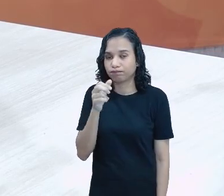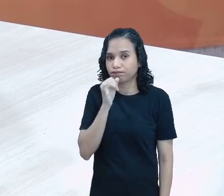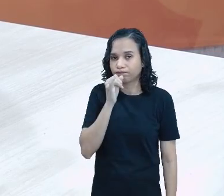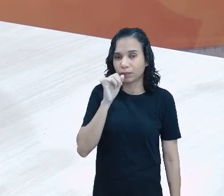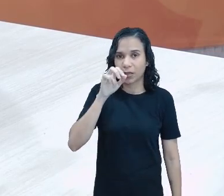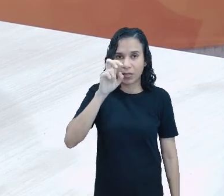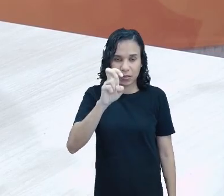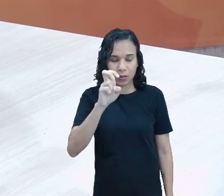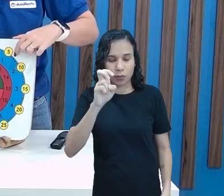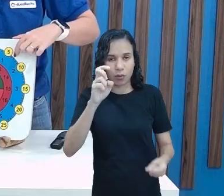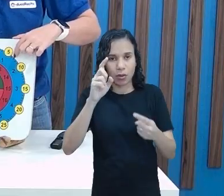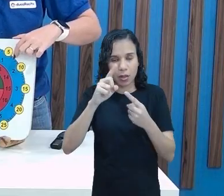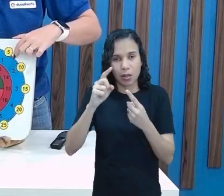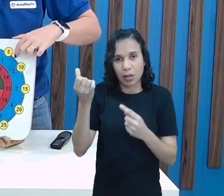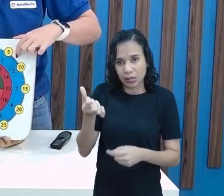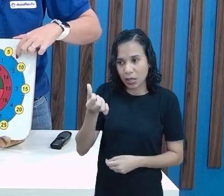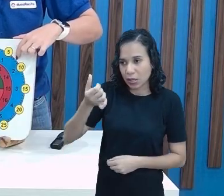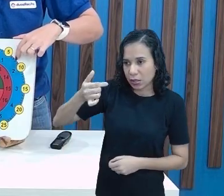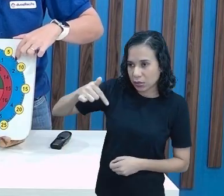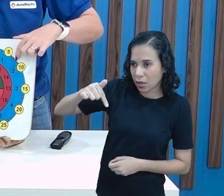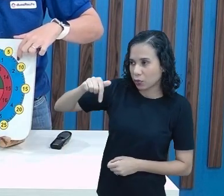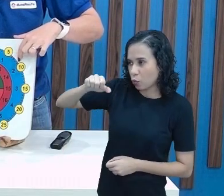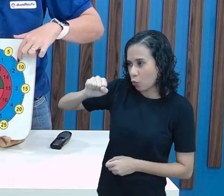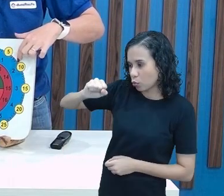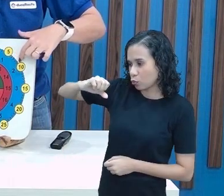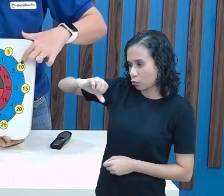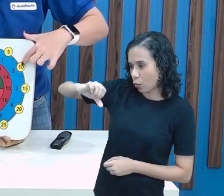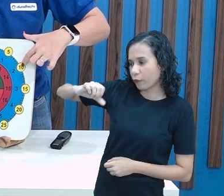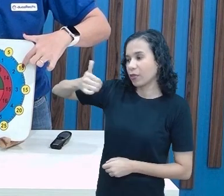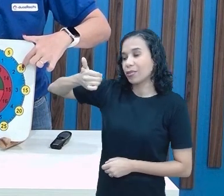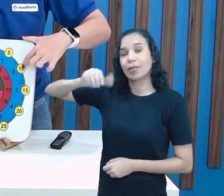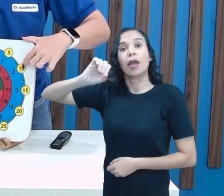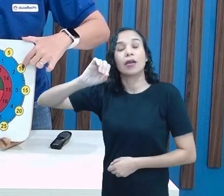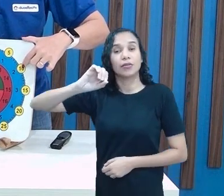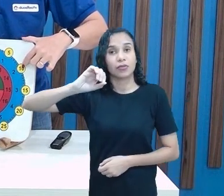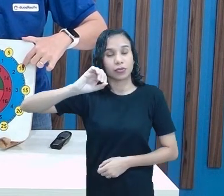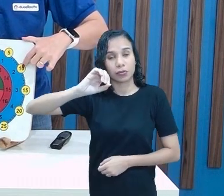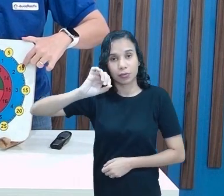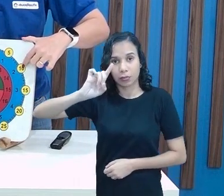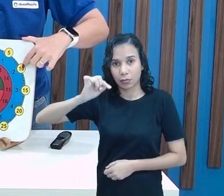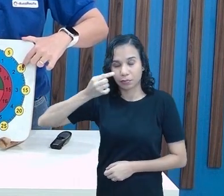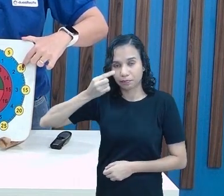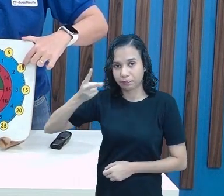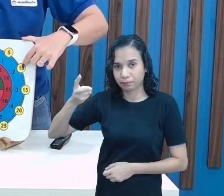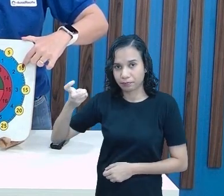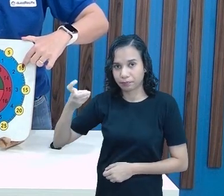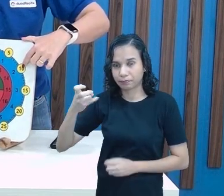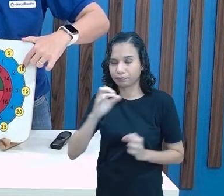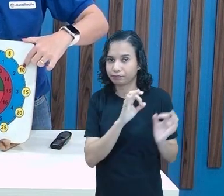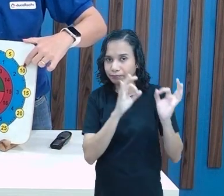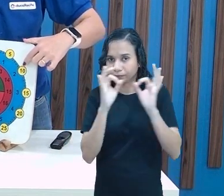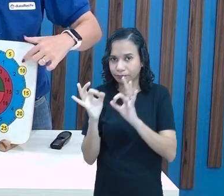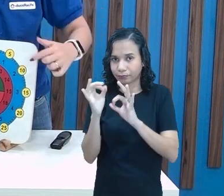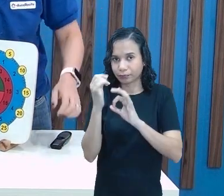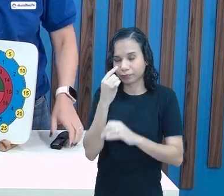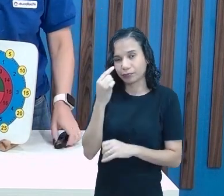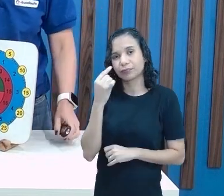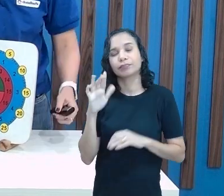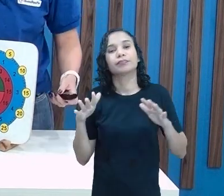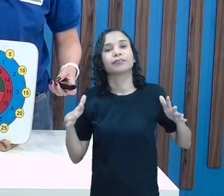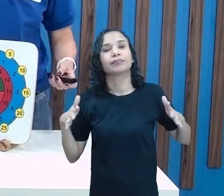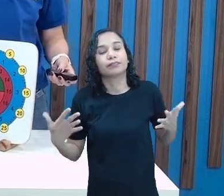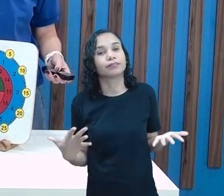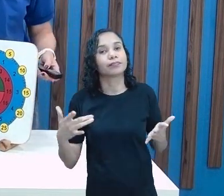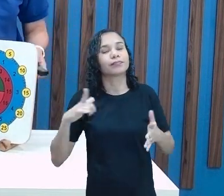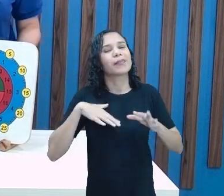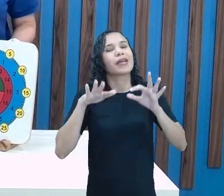5, 6, 7, 8, 9, 10. Estão acompanhando aí? Então,